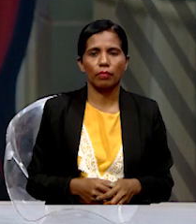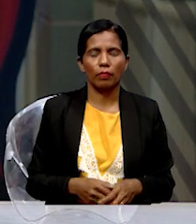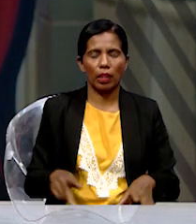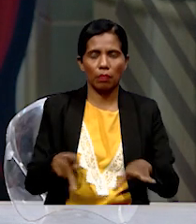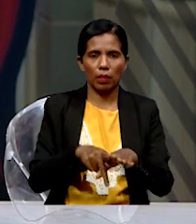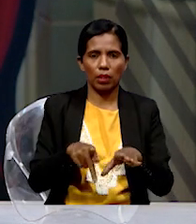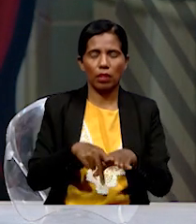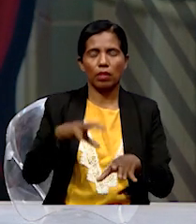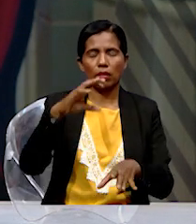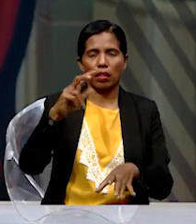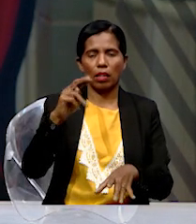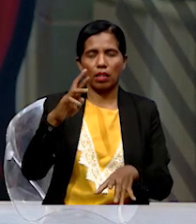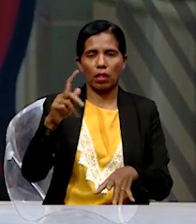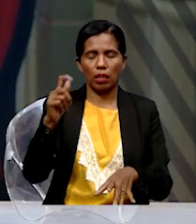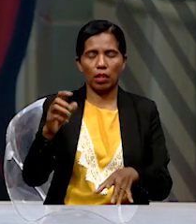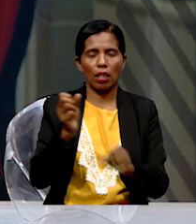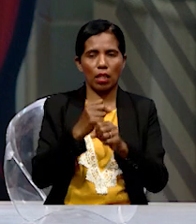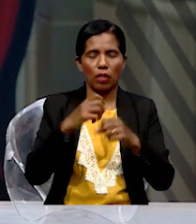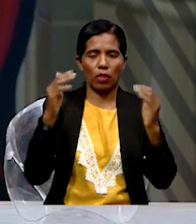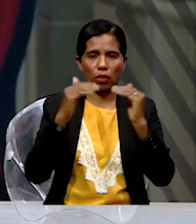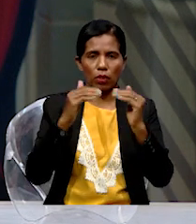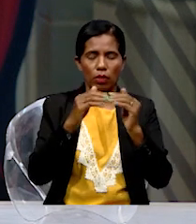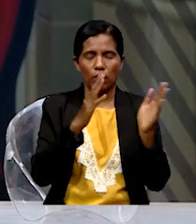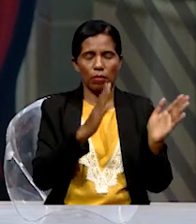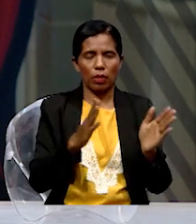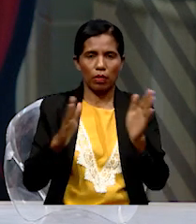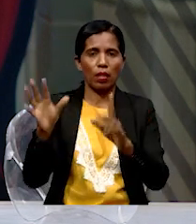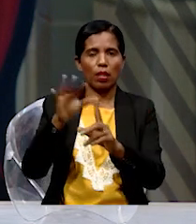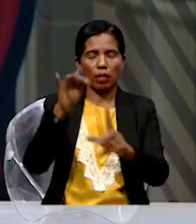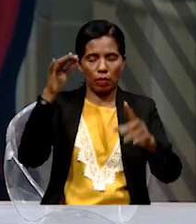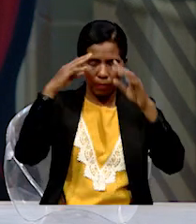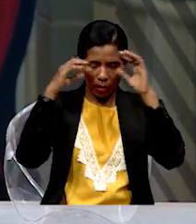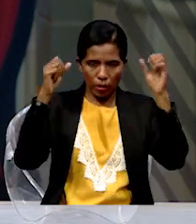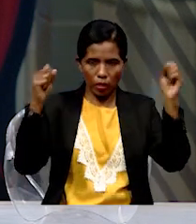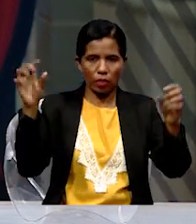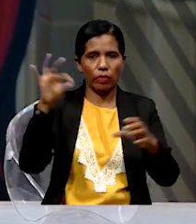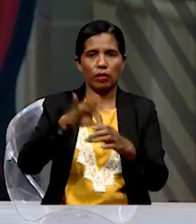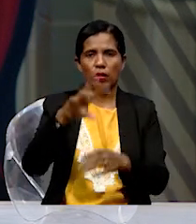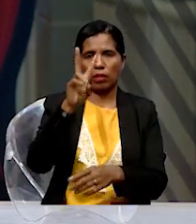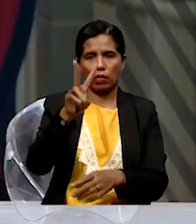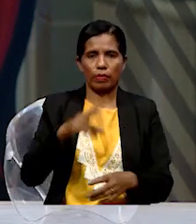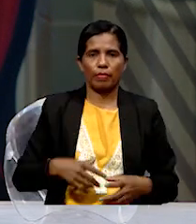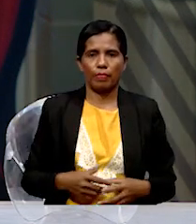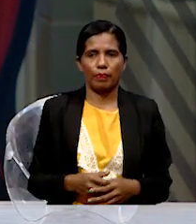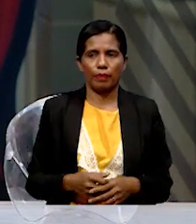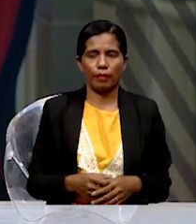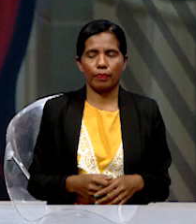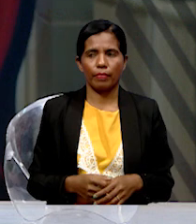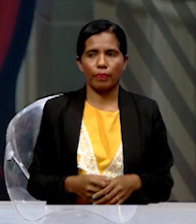Partido CNRT realiza encontro onde prepara a eleição presidencial segunda volta.